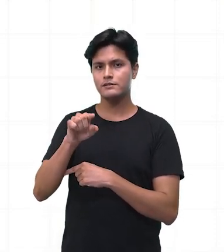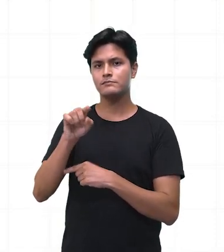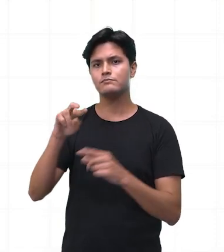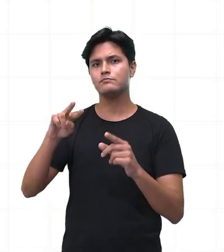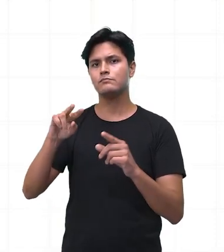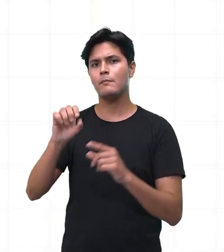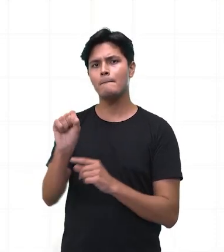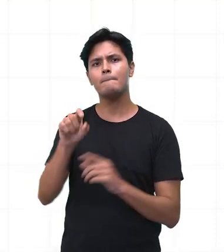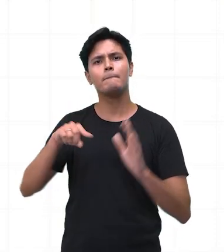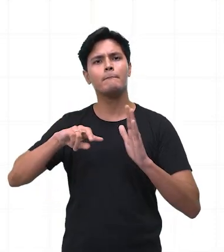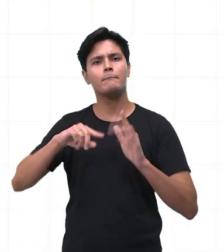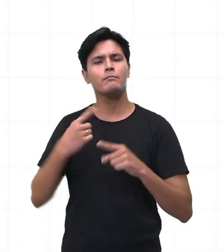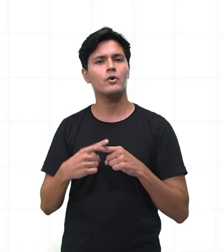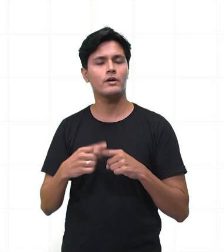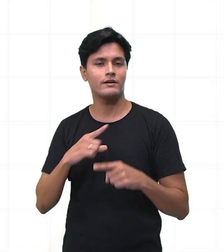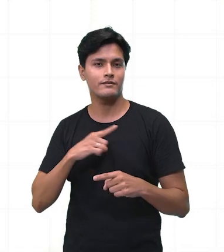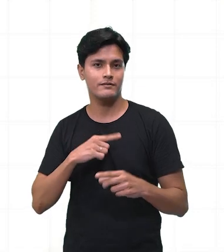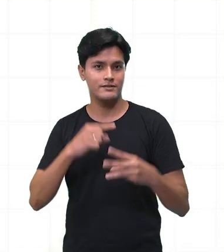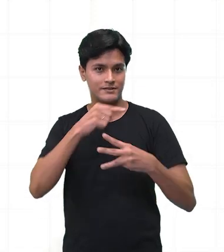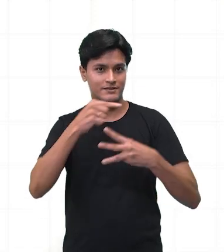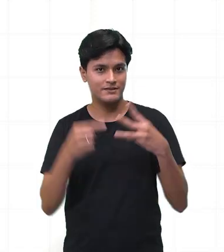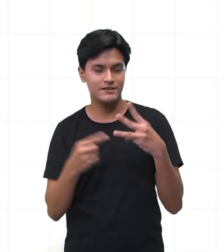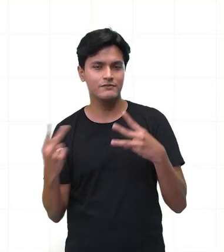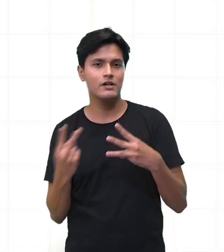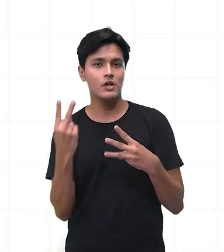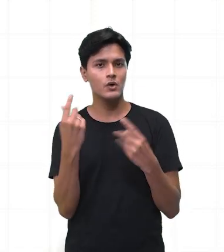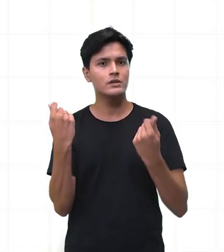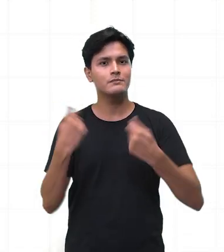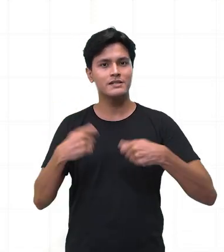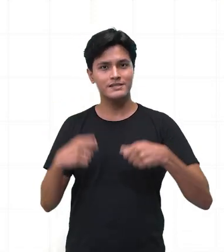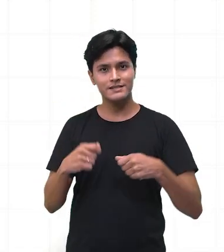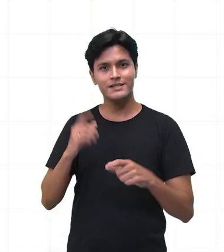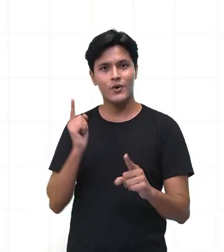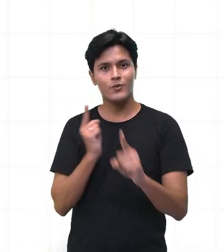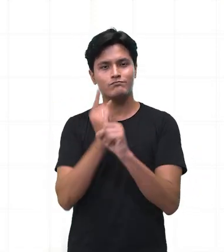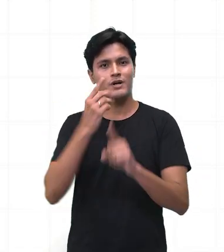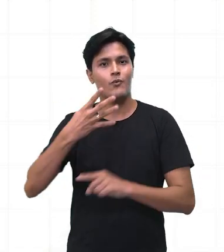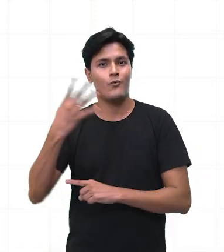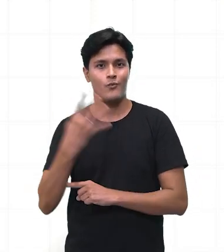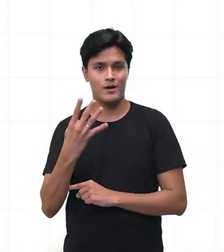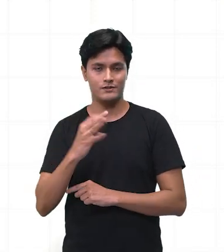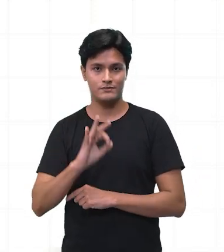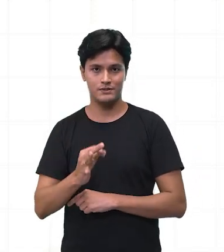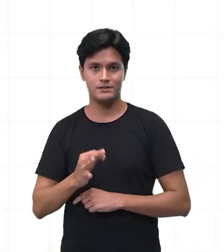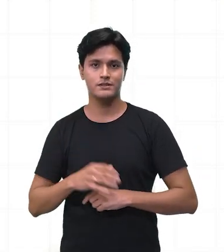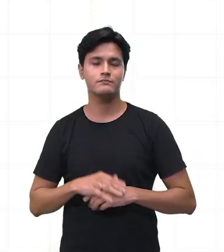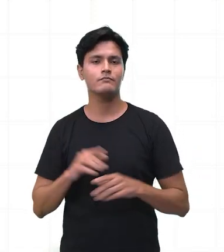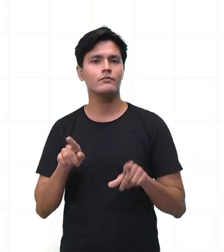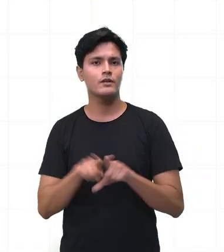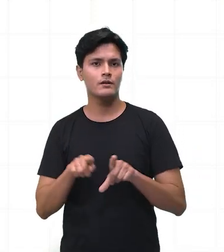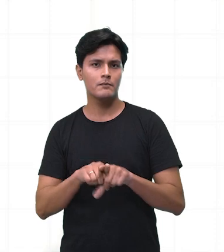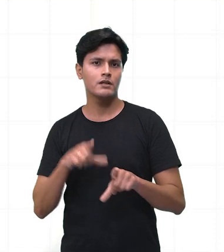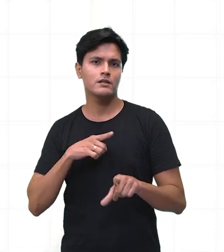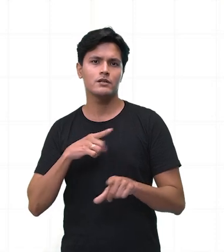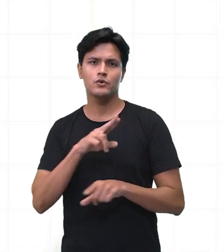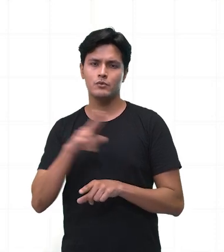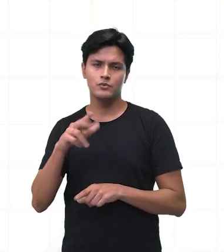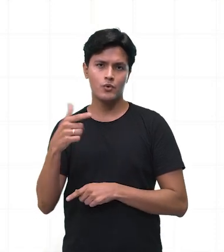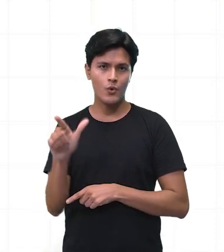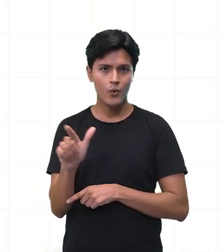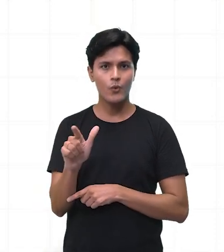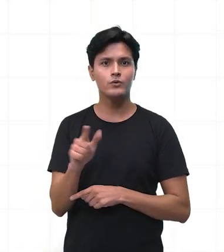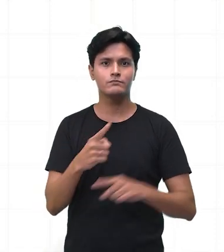valores eu vou encontrar o quarto valor. Também nós chamamos isso daí de multiplicação cruzada, porque nós